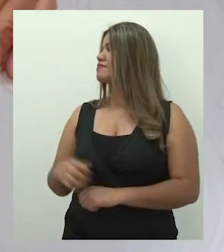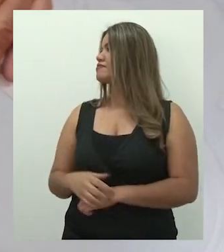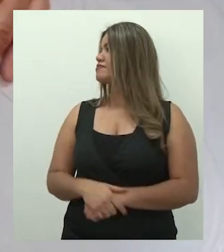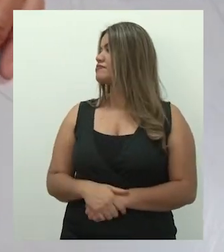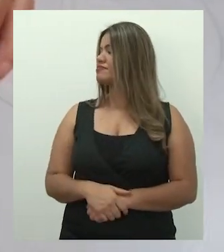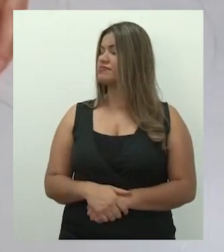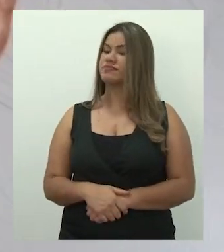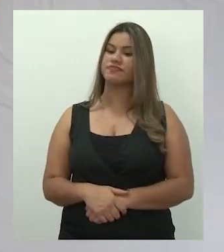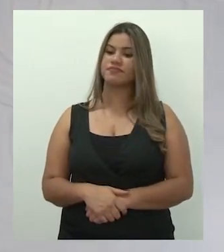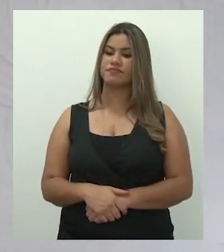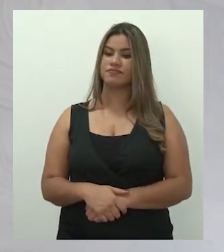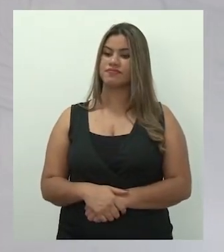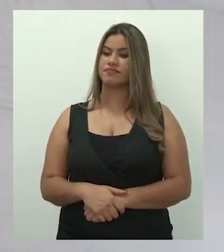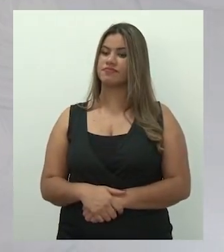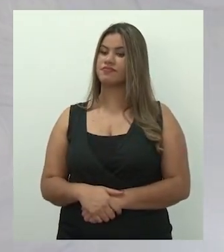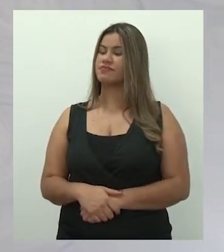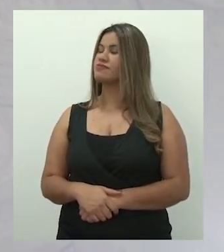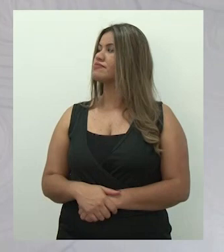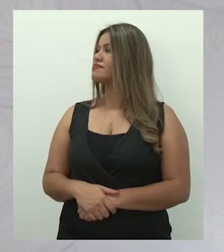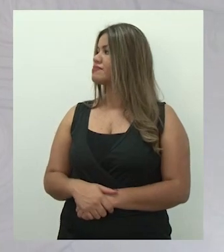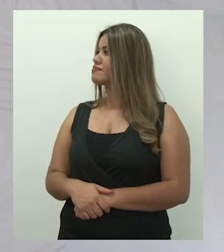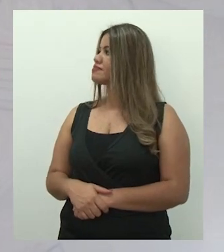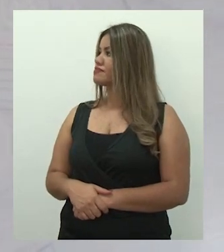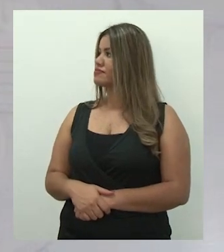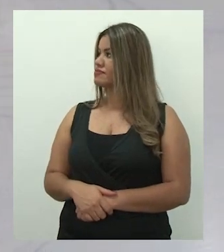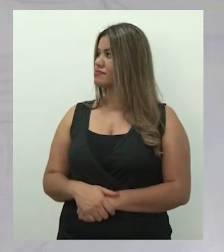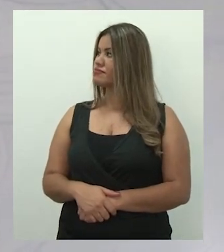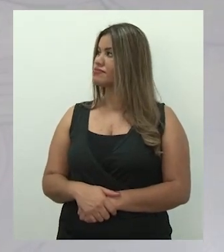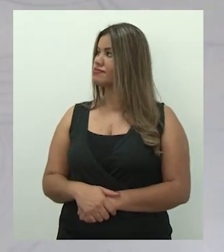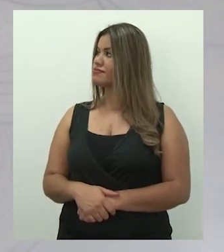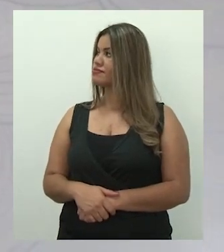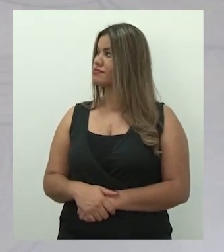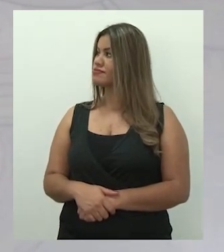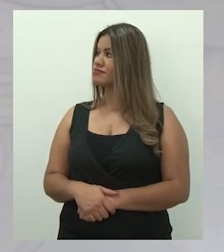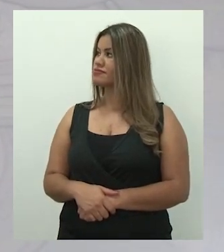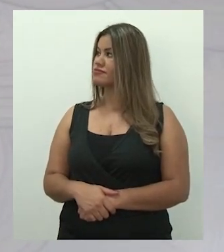a puxar os retângulos,